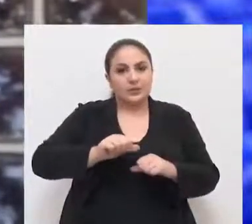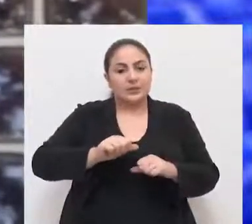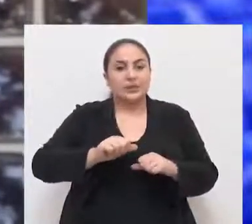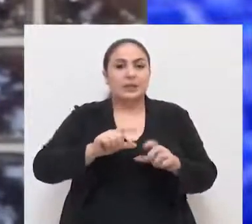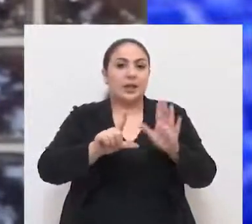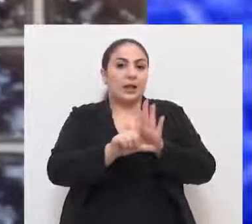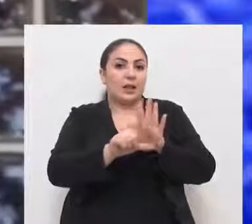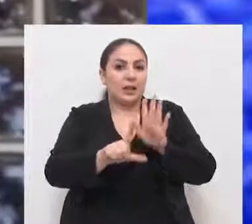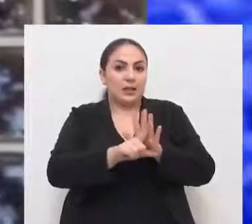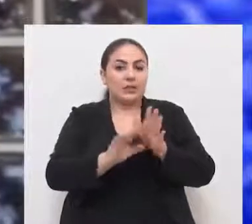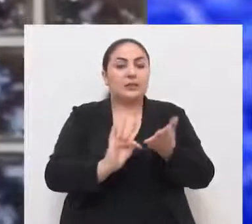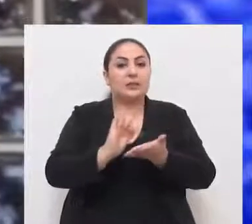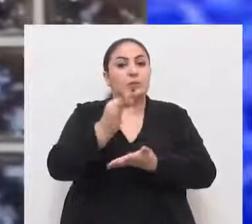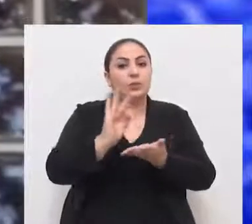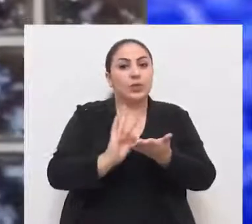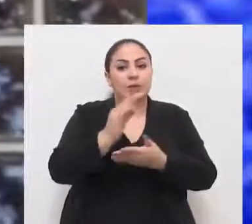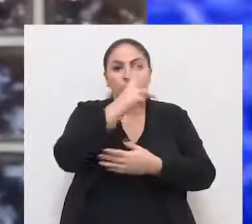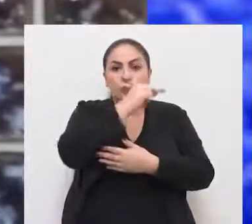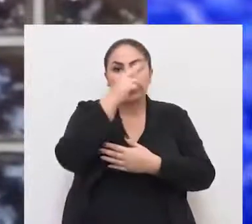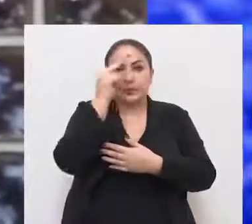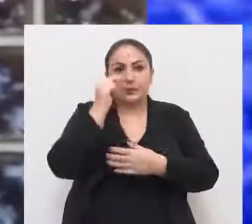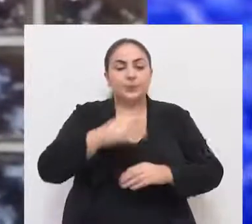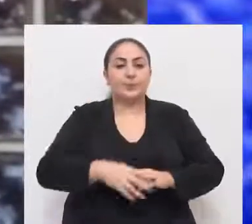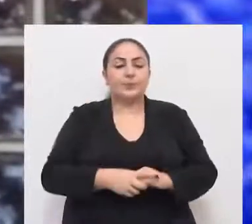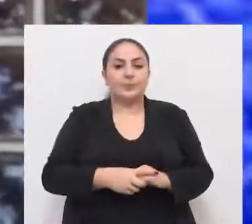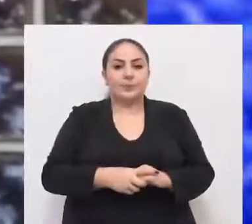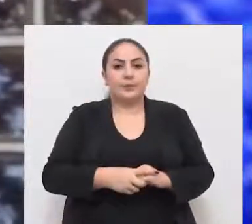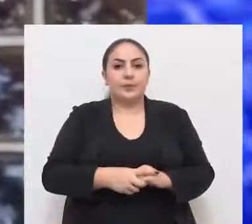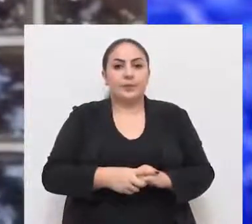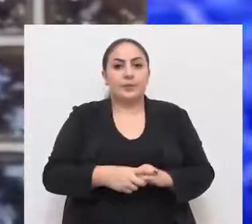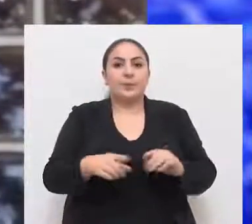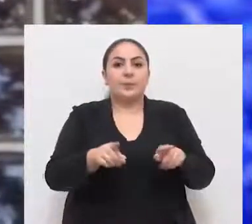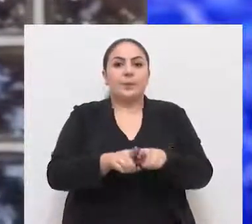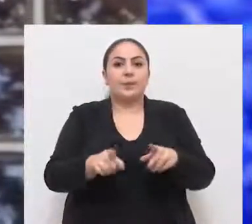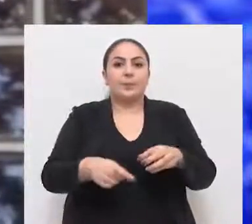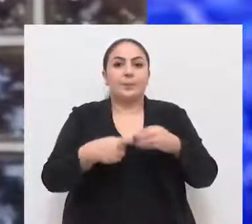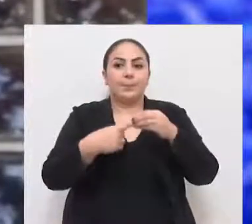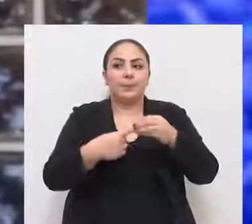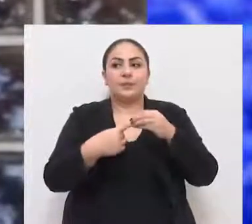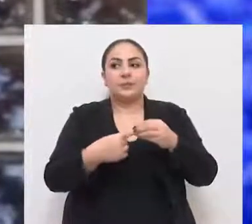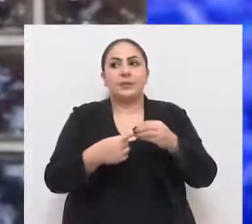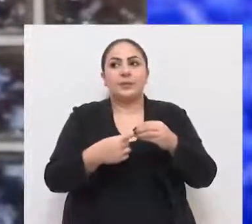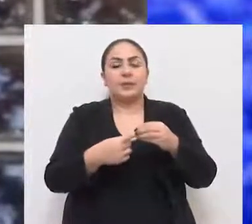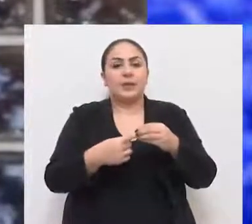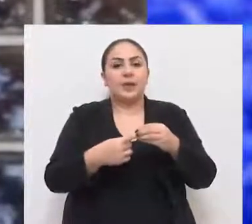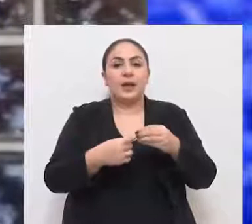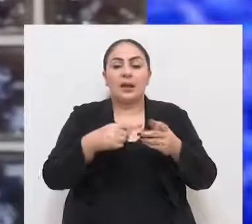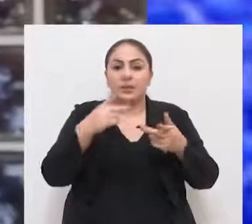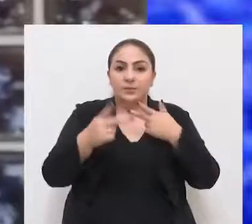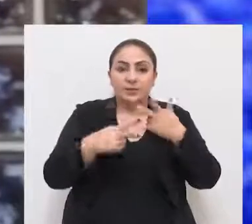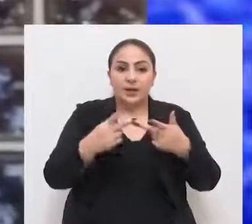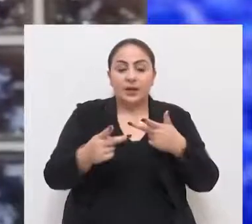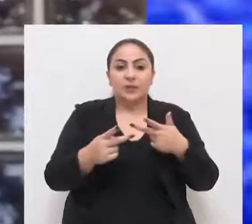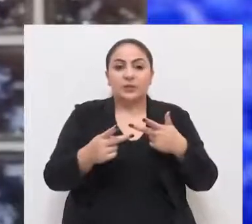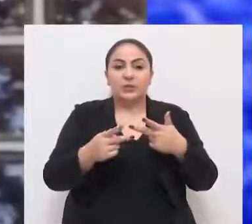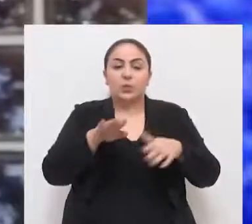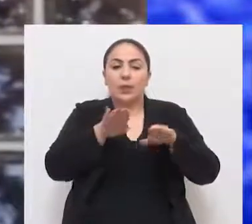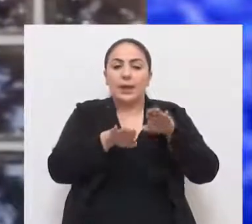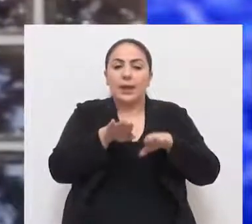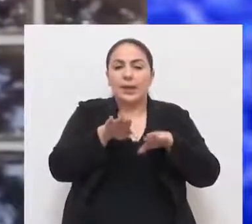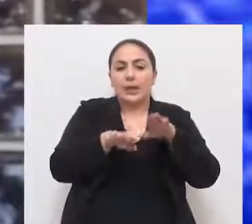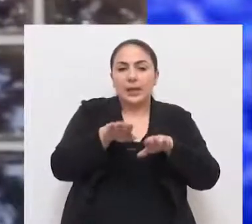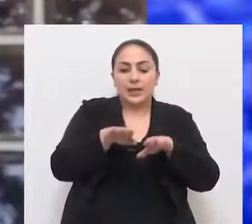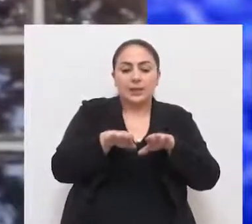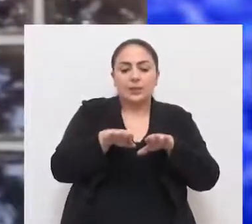na legislação tributária municipal. E, principalmente, ela dispõe sobre o